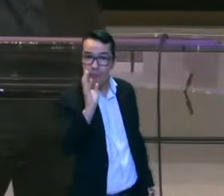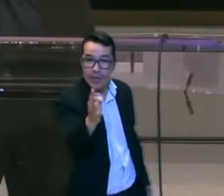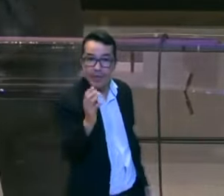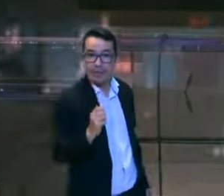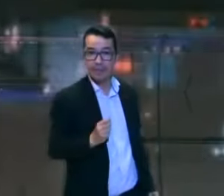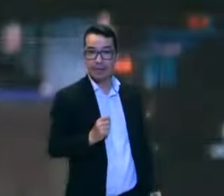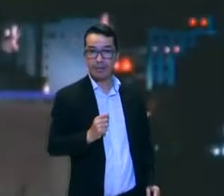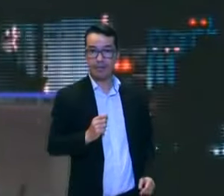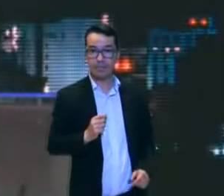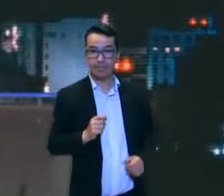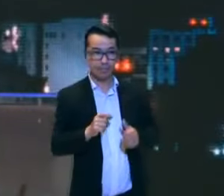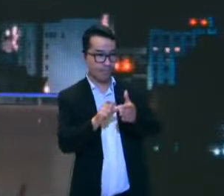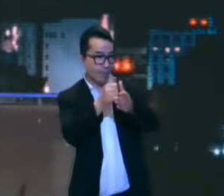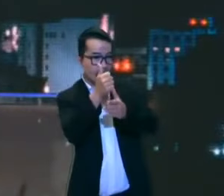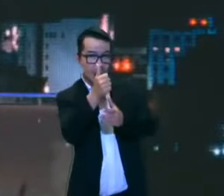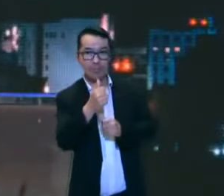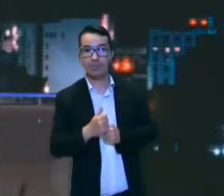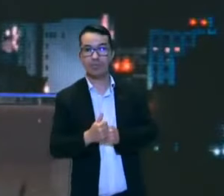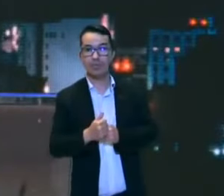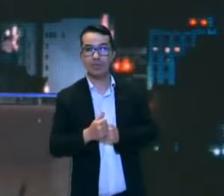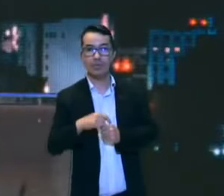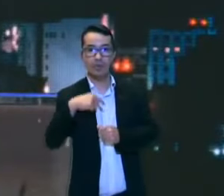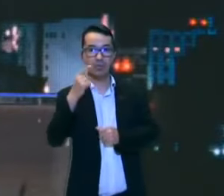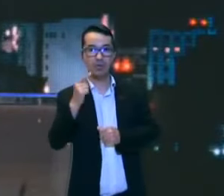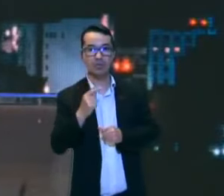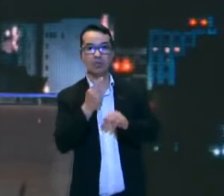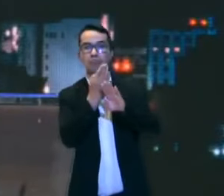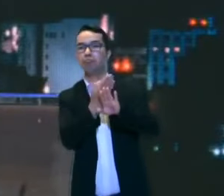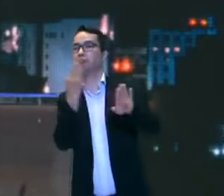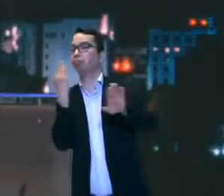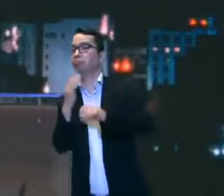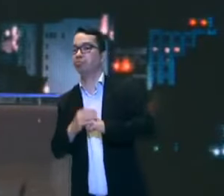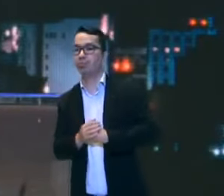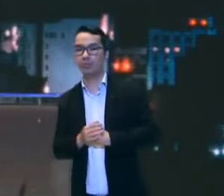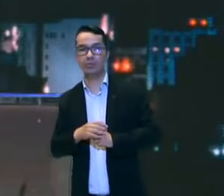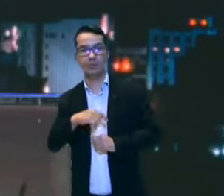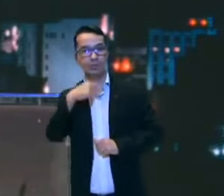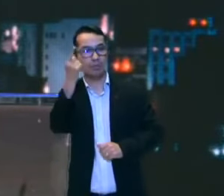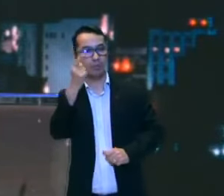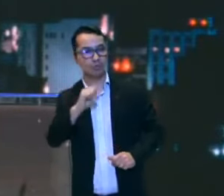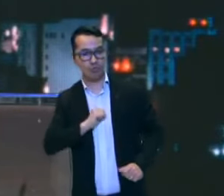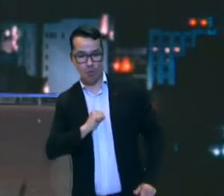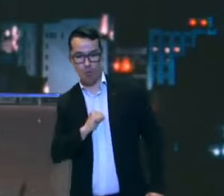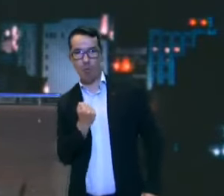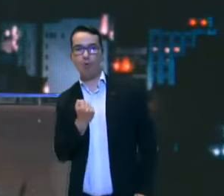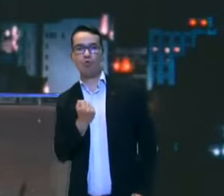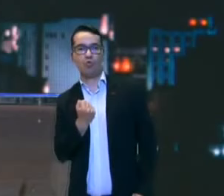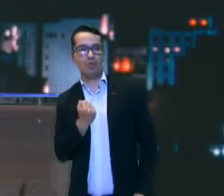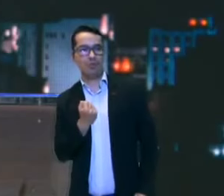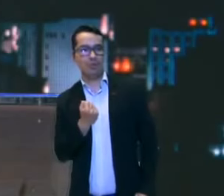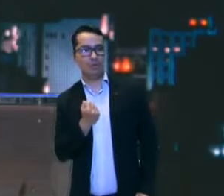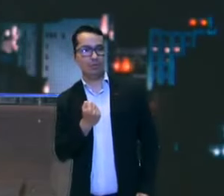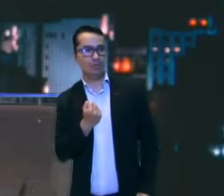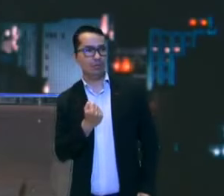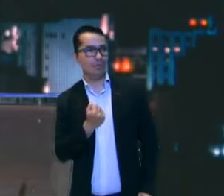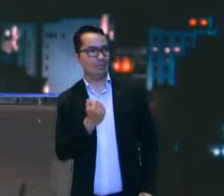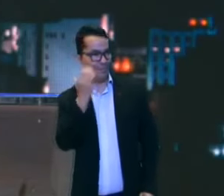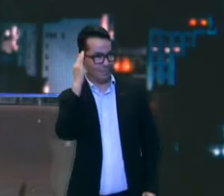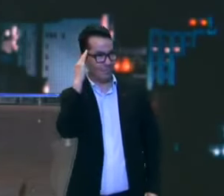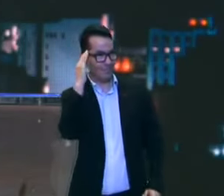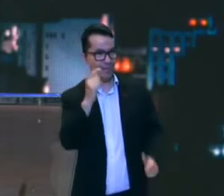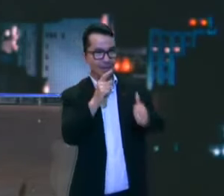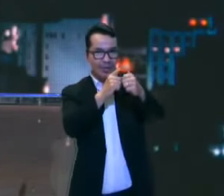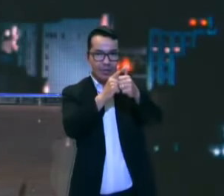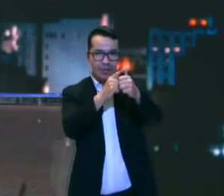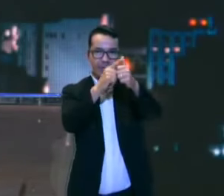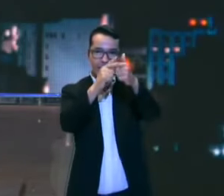gera ódio. É assim. A ofensa gera ressentimento, que gera raiz de amargura. É